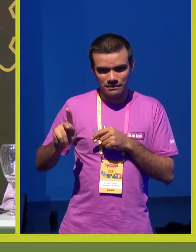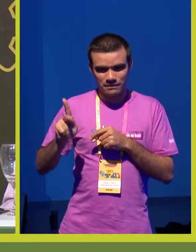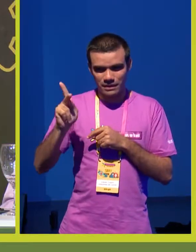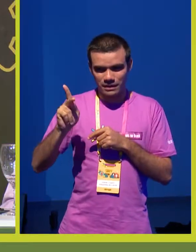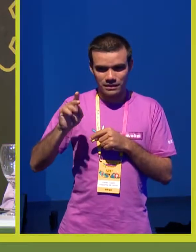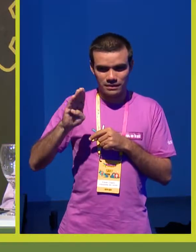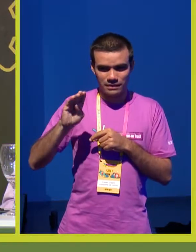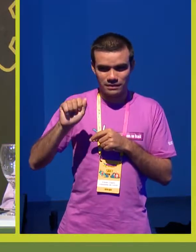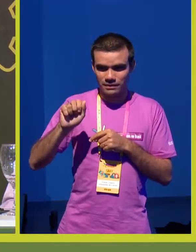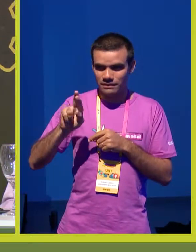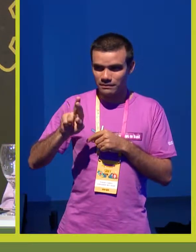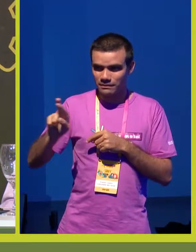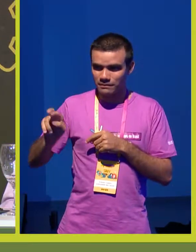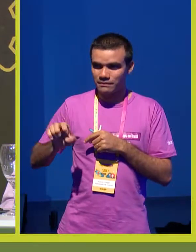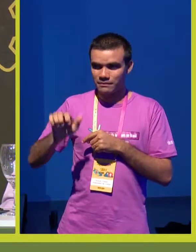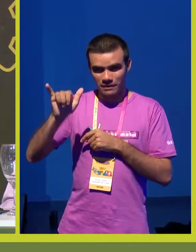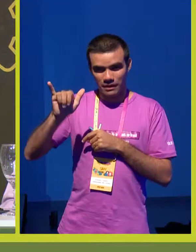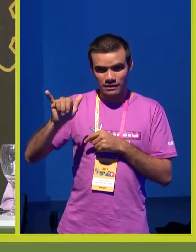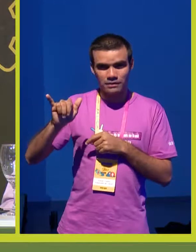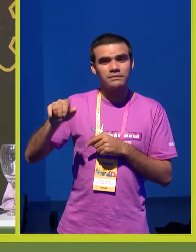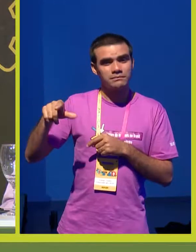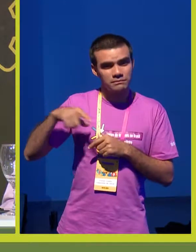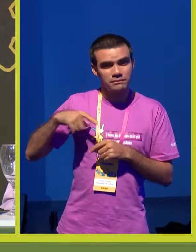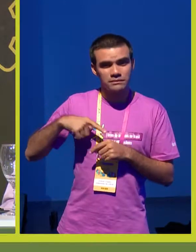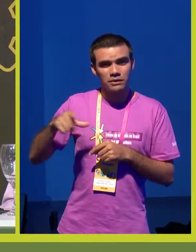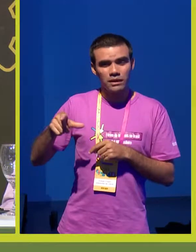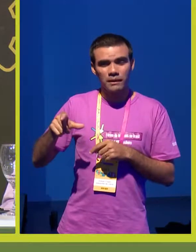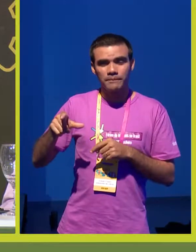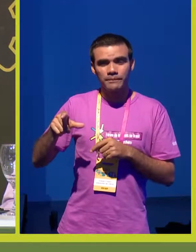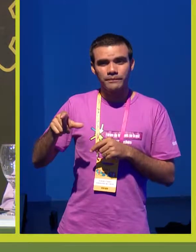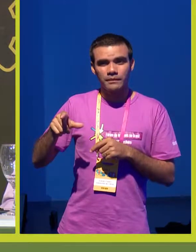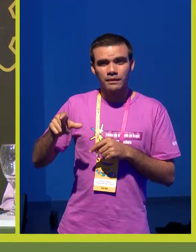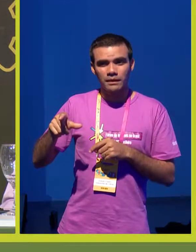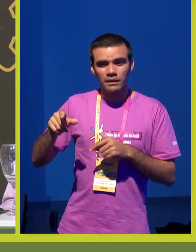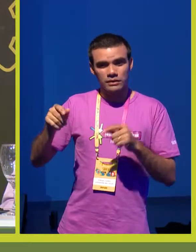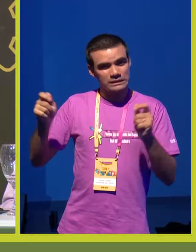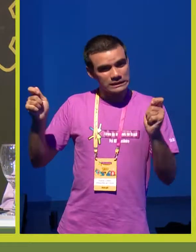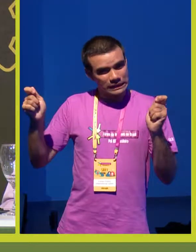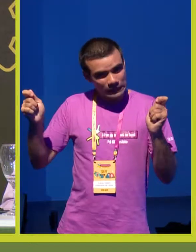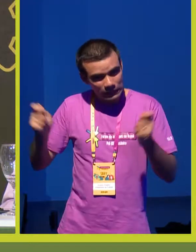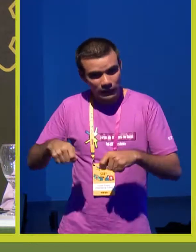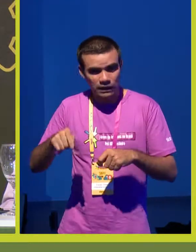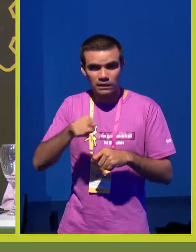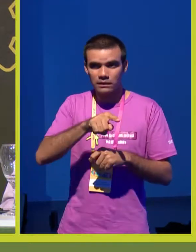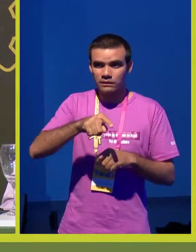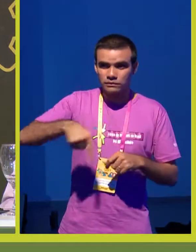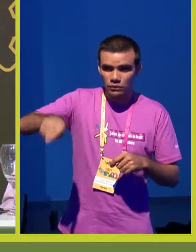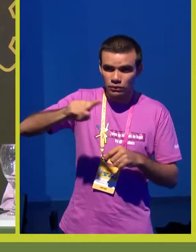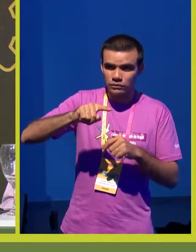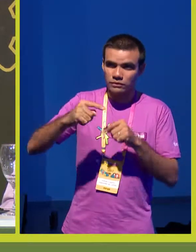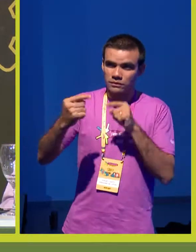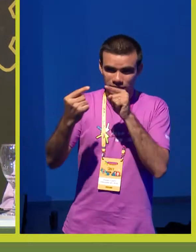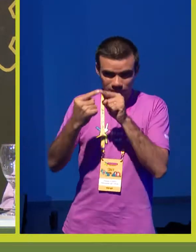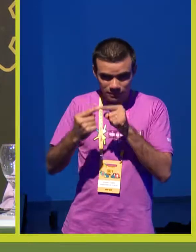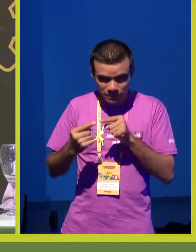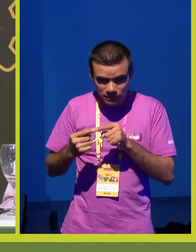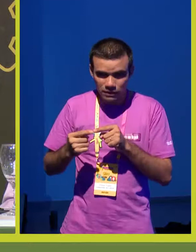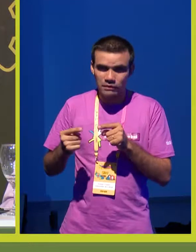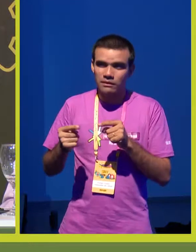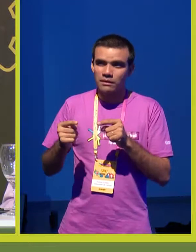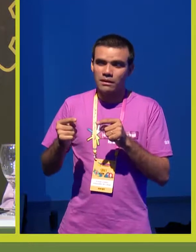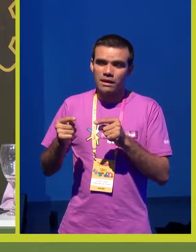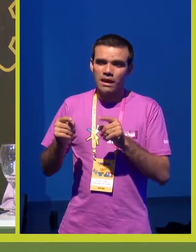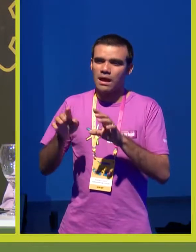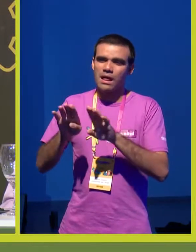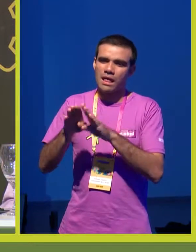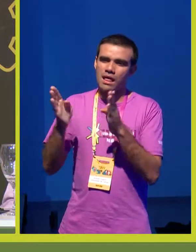sempre haverá possibilidades fora da jurisdição brasileira de aplicações que não tenham essas vulnerabilidades